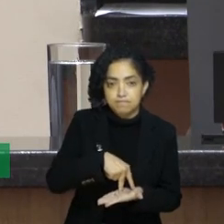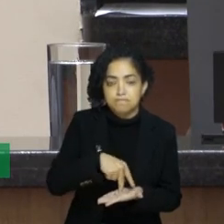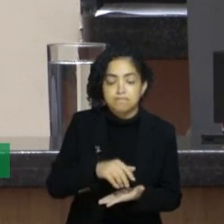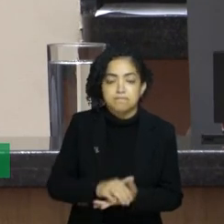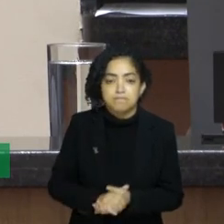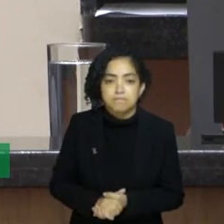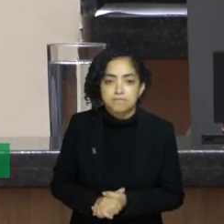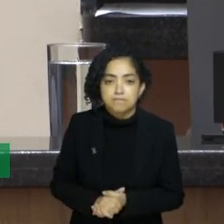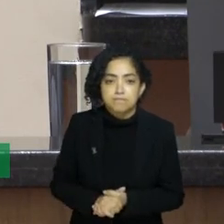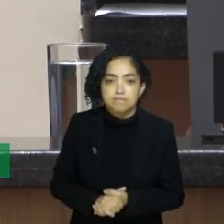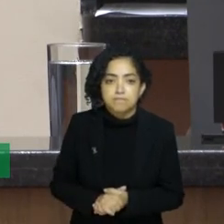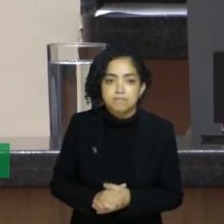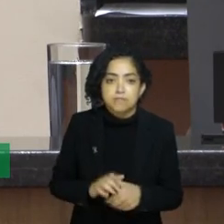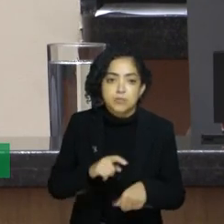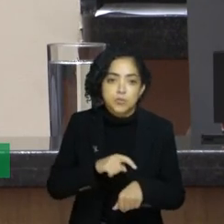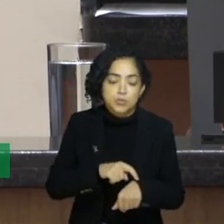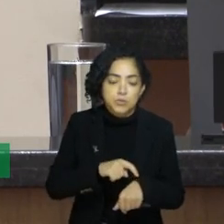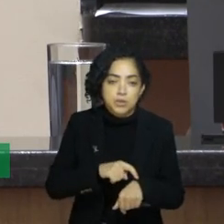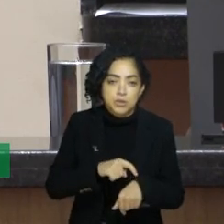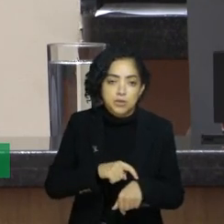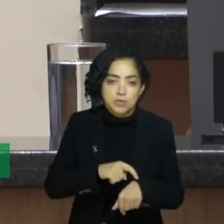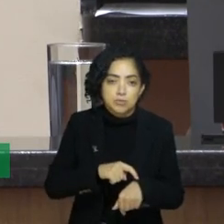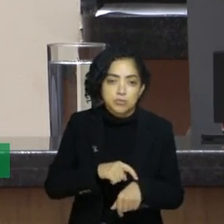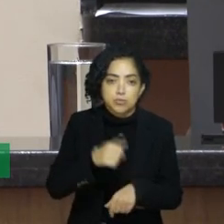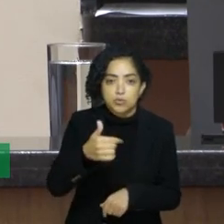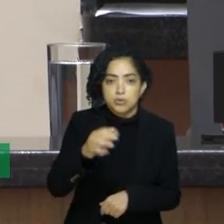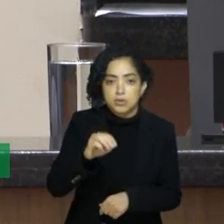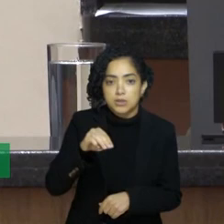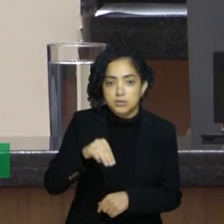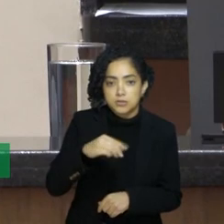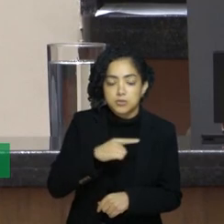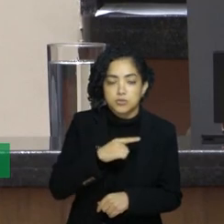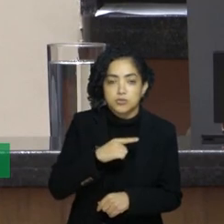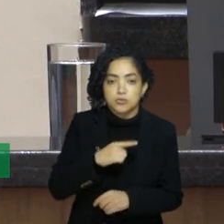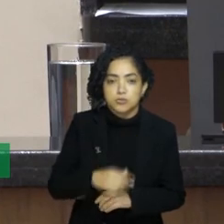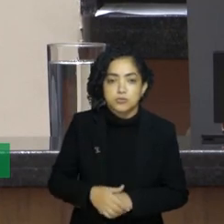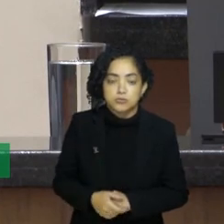comunicações, lhe concedo o tempo de até 10 minutos.